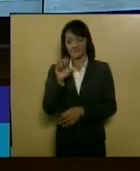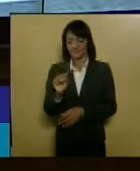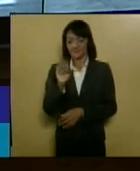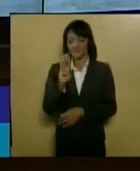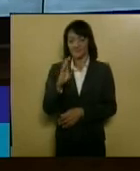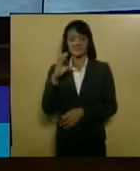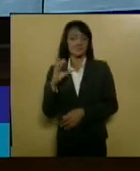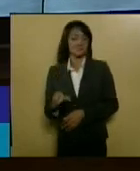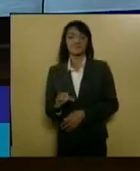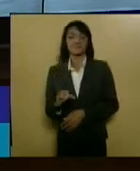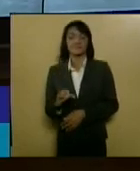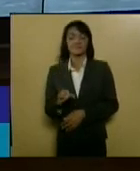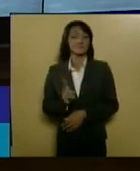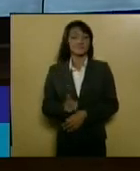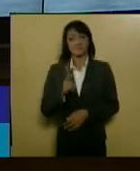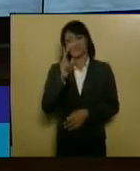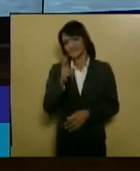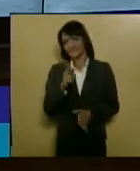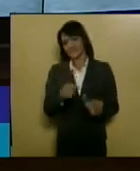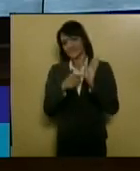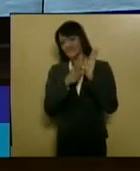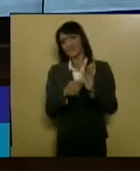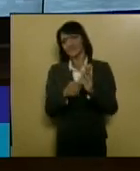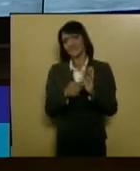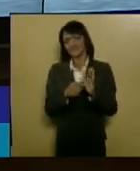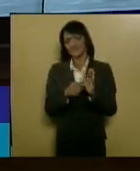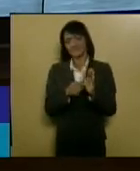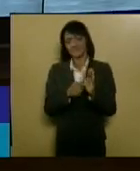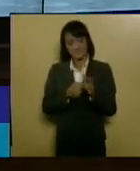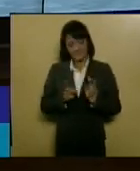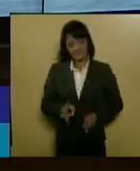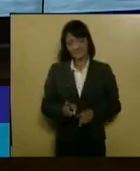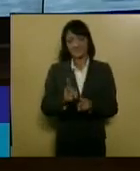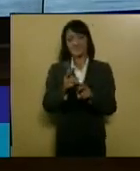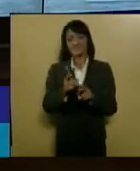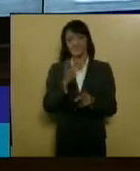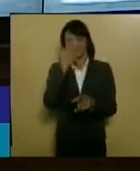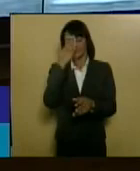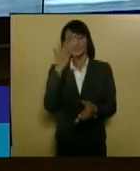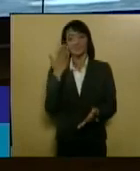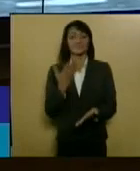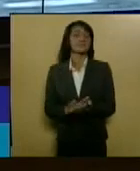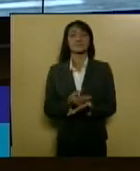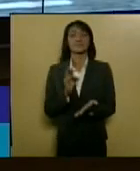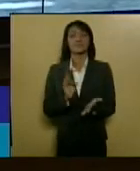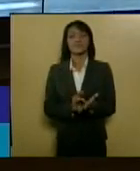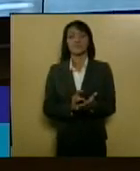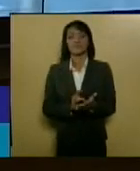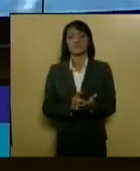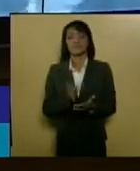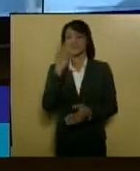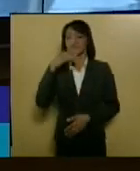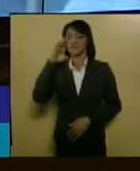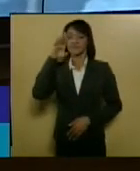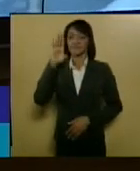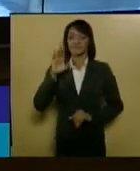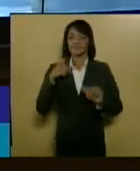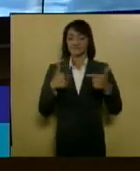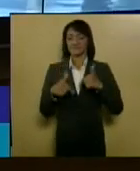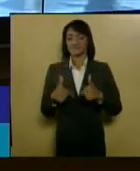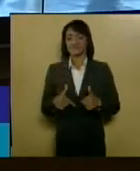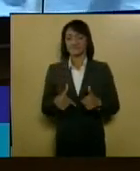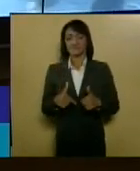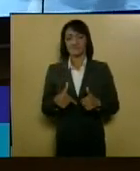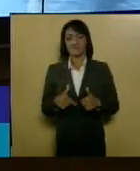seu distintivo está simbolizada a perseverança e a constância no cumprimento de suas missões. Ora